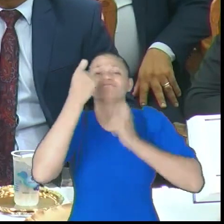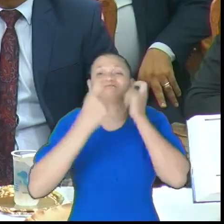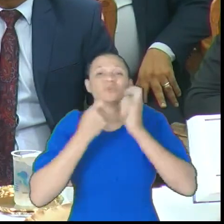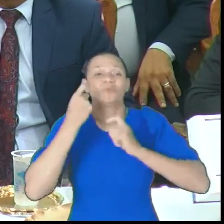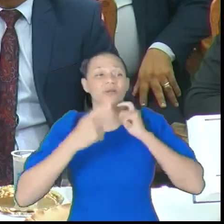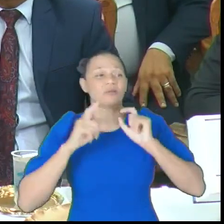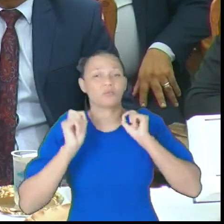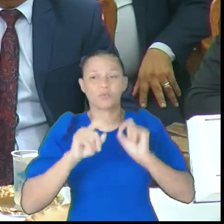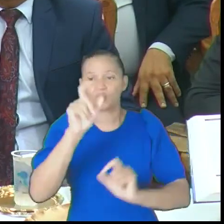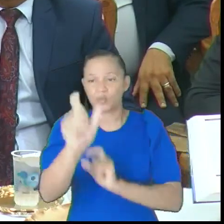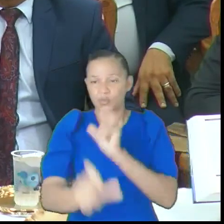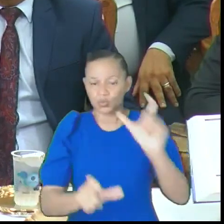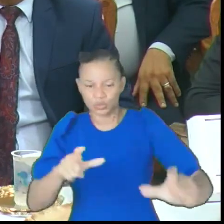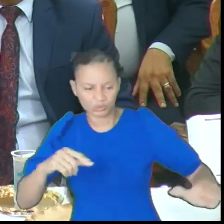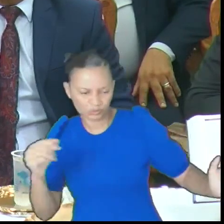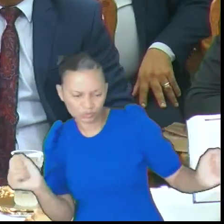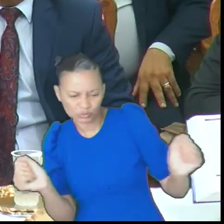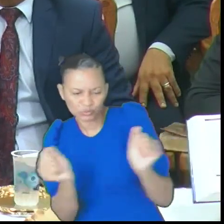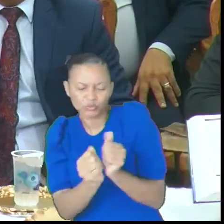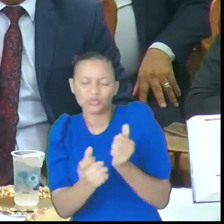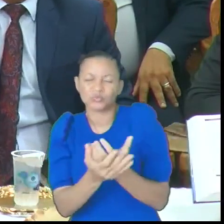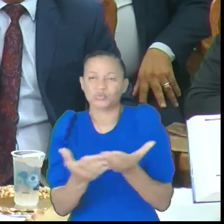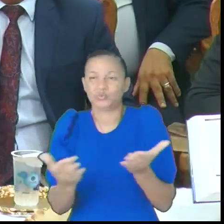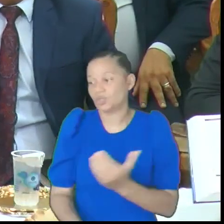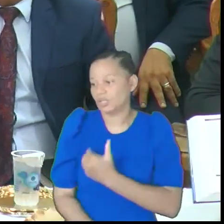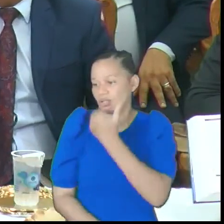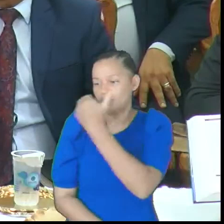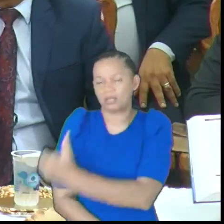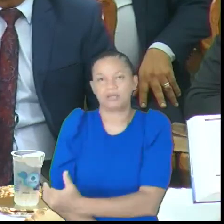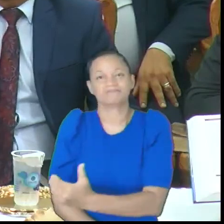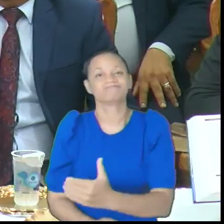quem está do nosso lado.